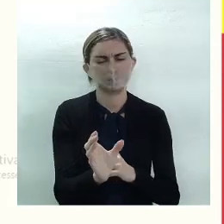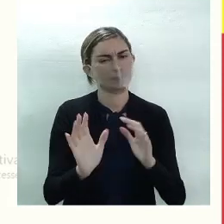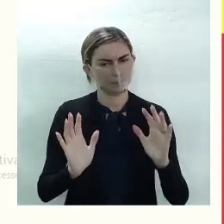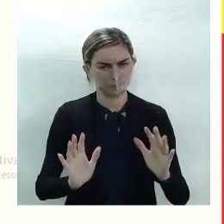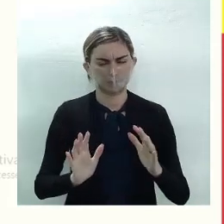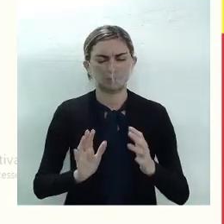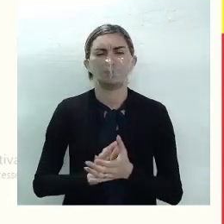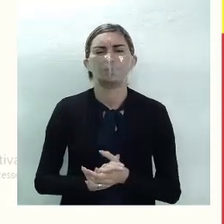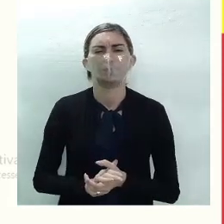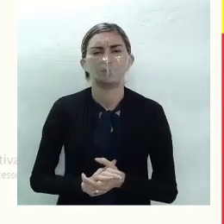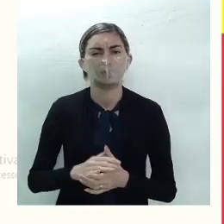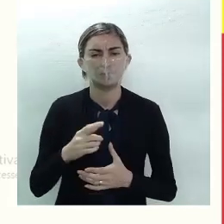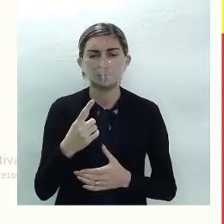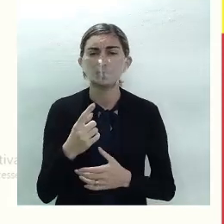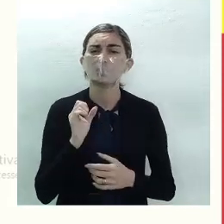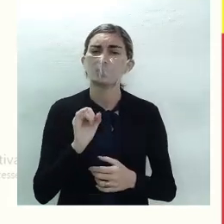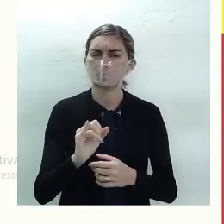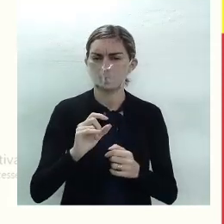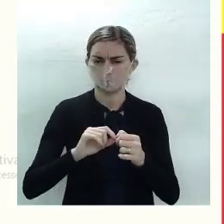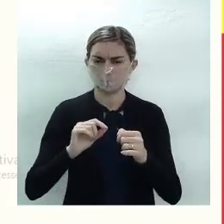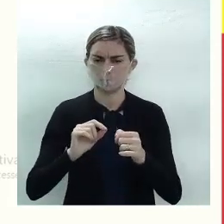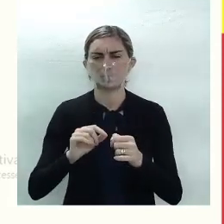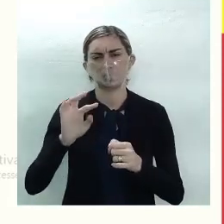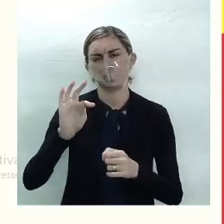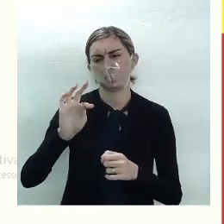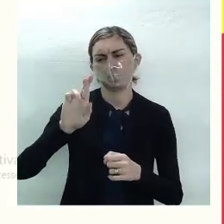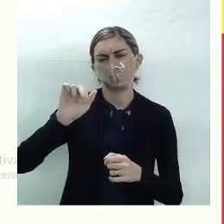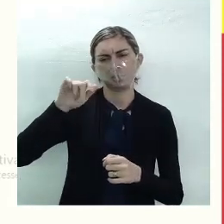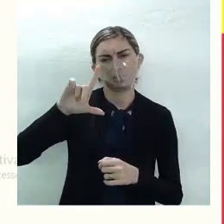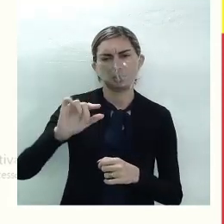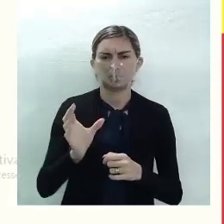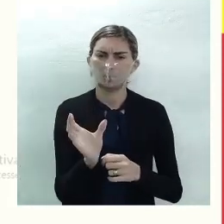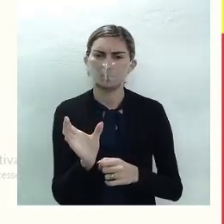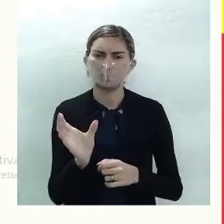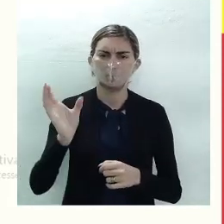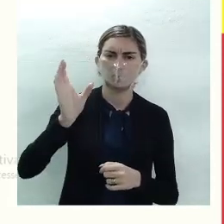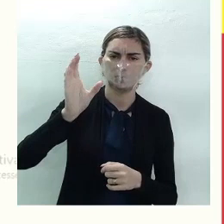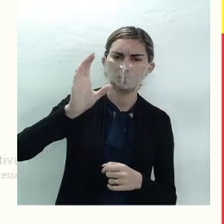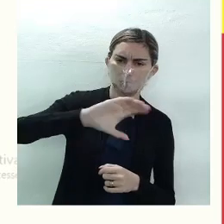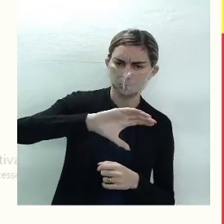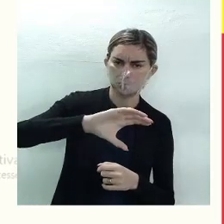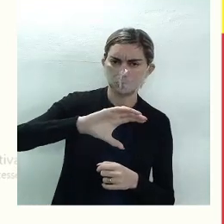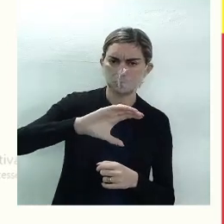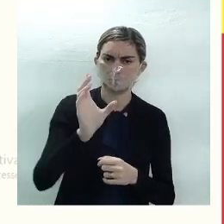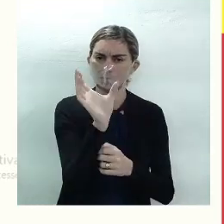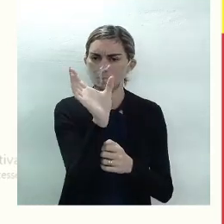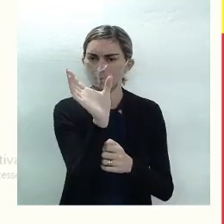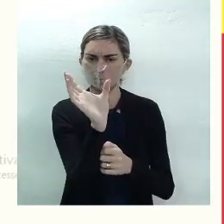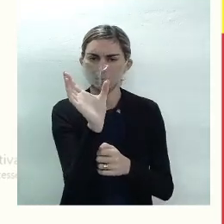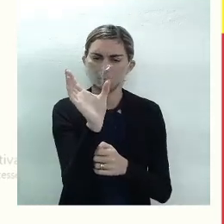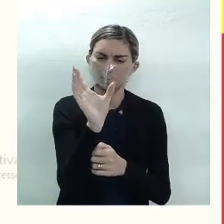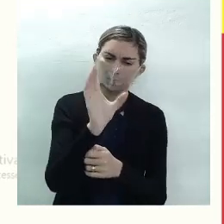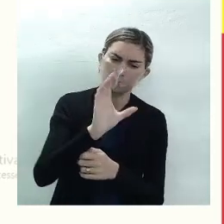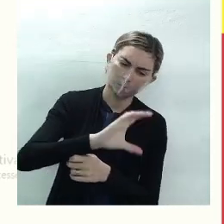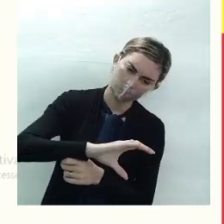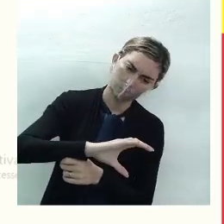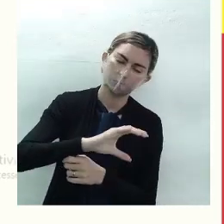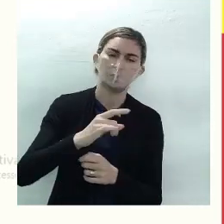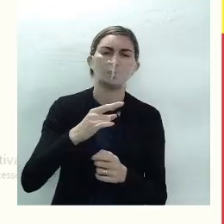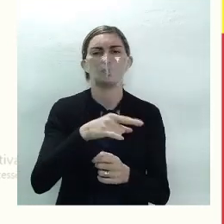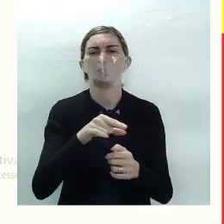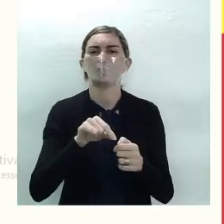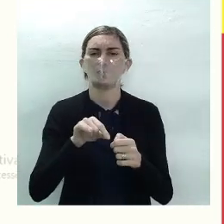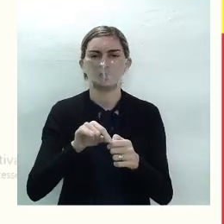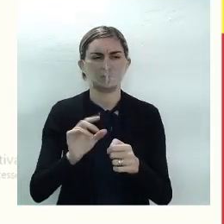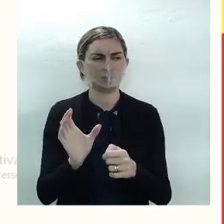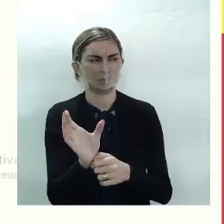considerar nesse estilo. E se eu pegar translação, veja que eu pego a imagem e desloco ela. Então, eu